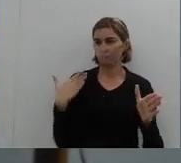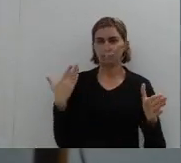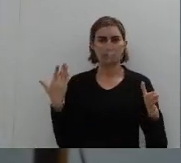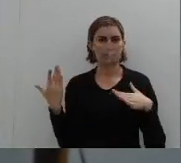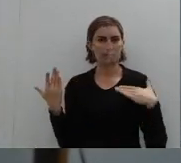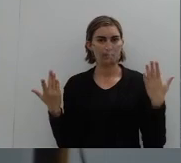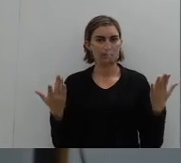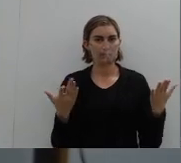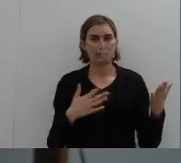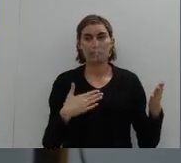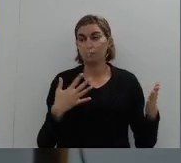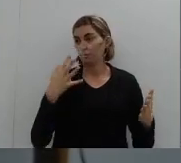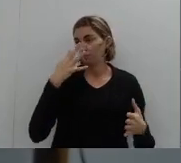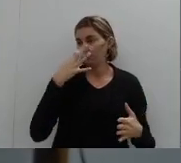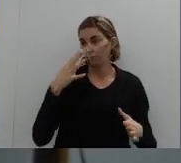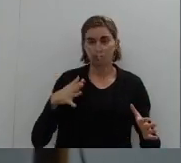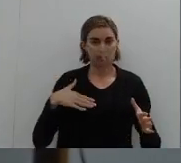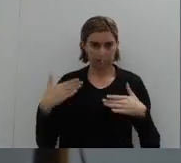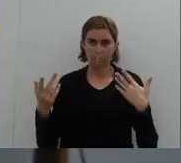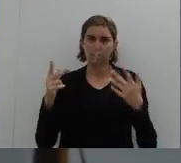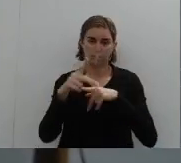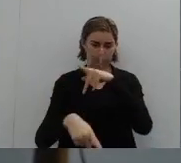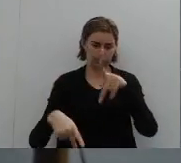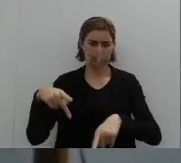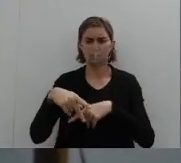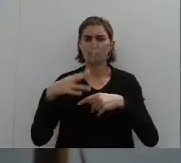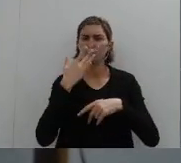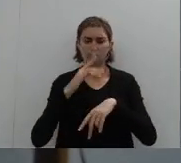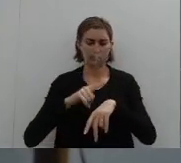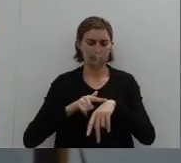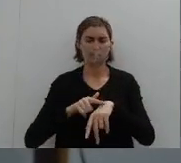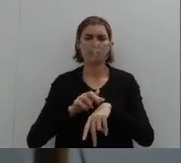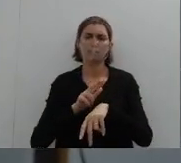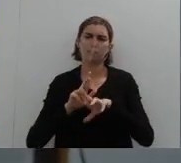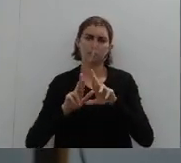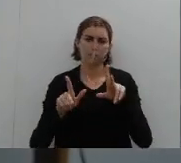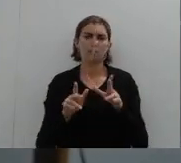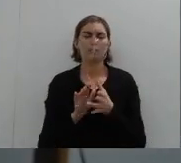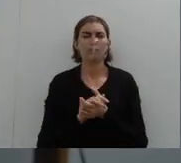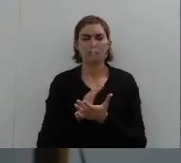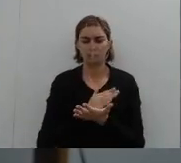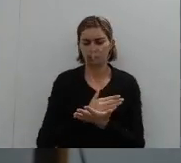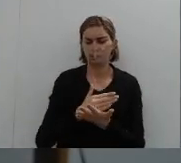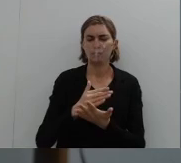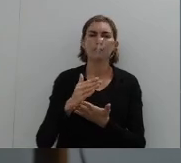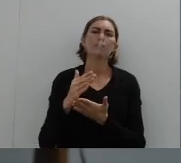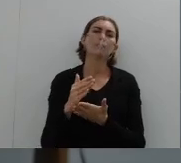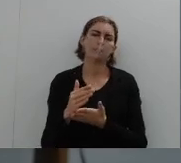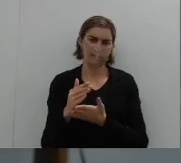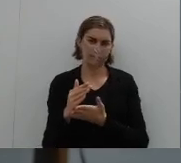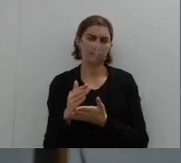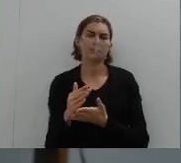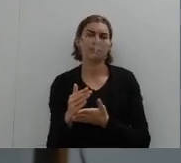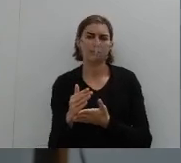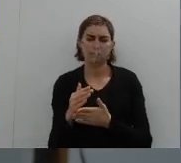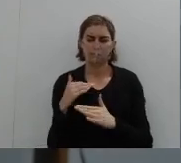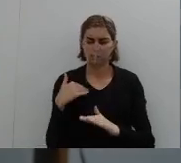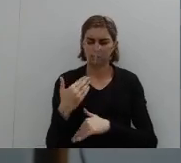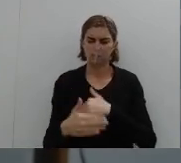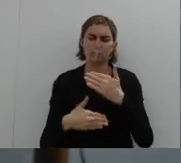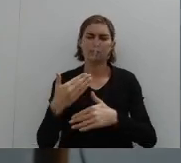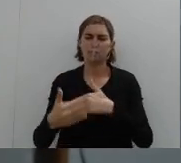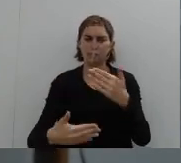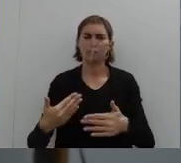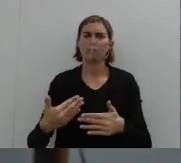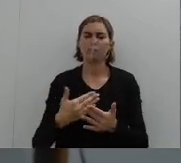com esses povos de cor diferente. Então, começaram aí o processo